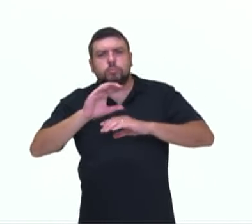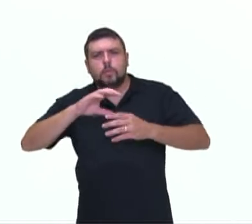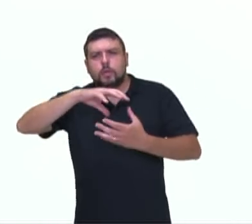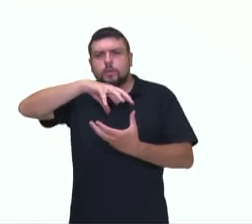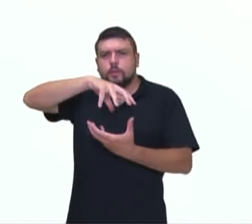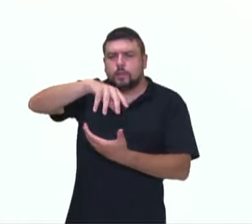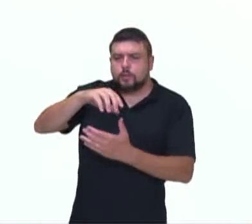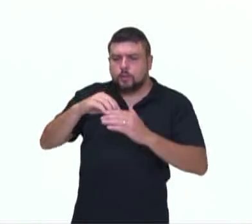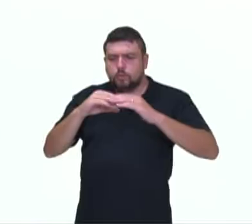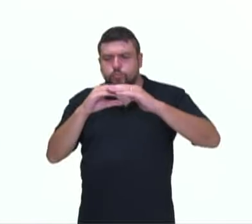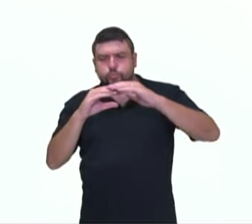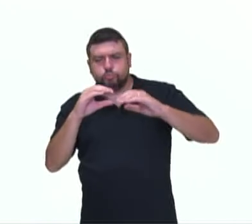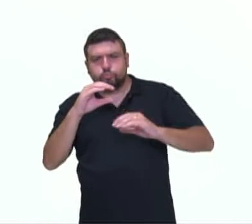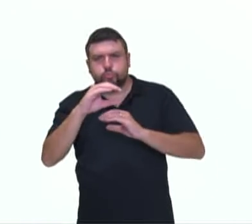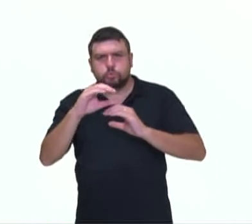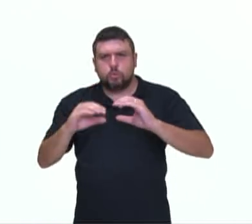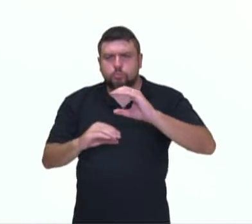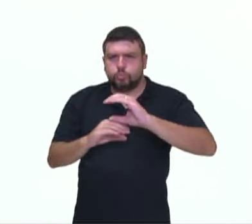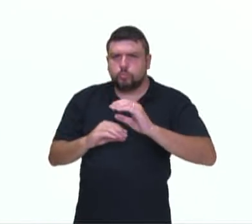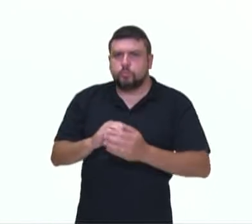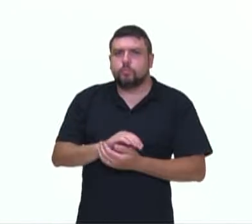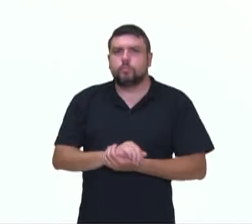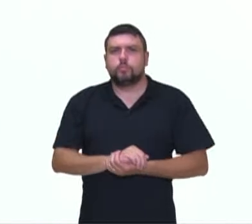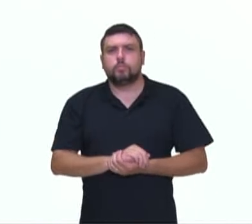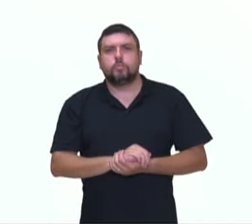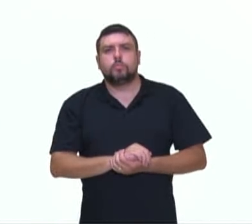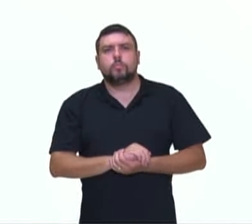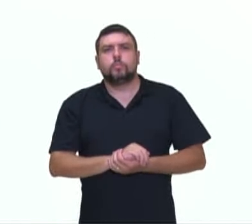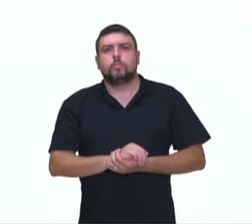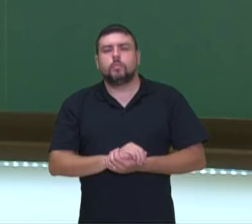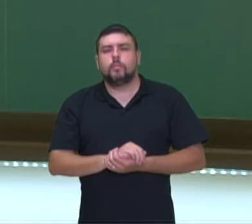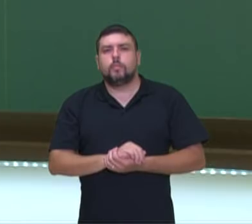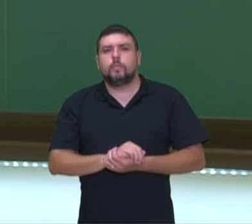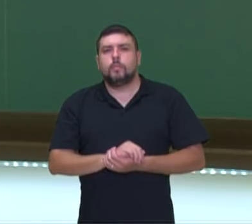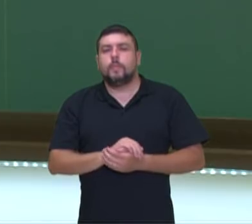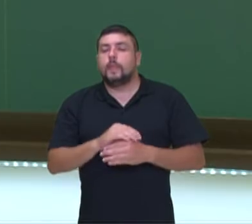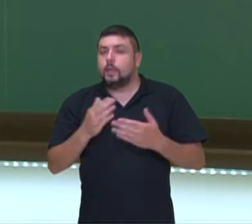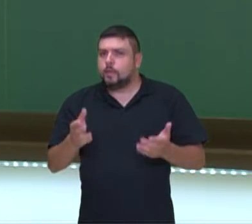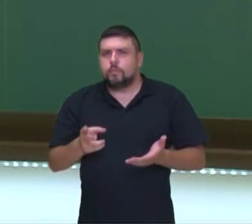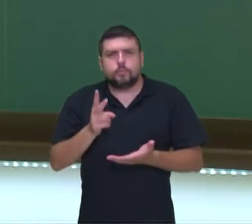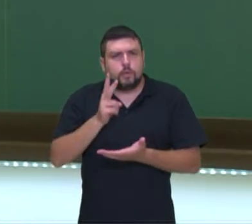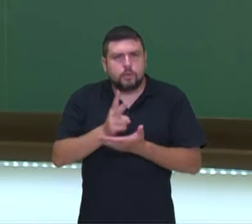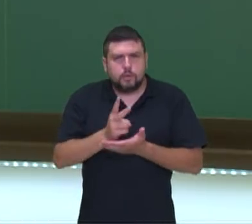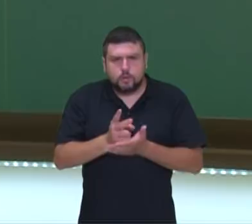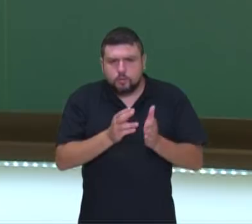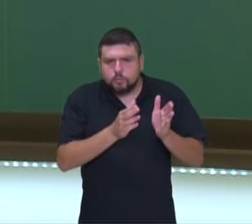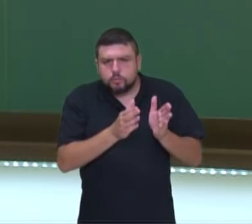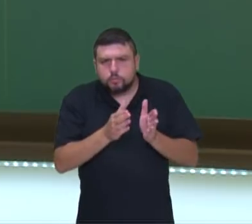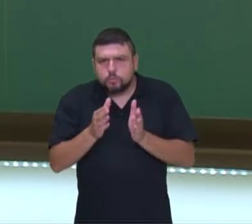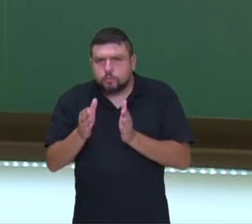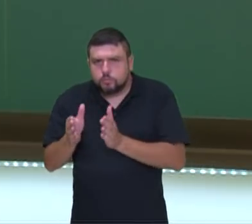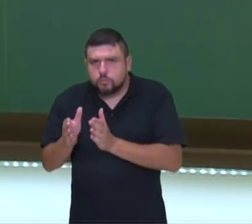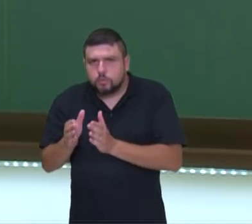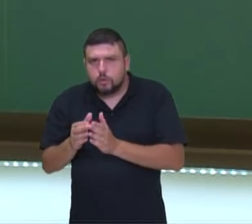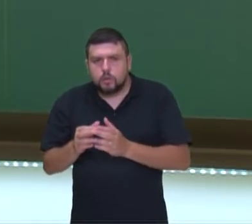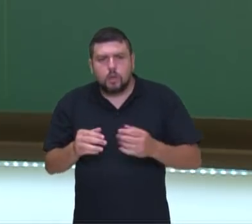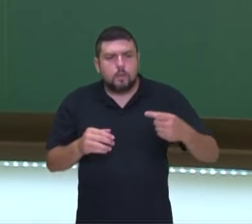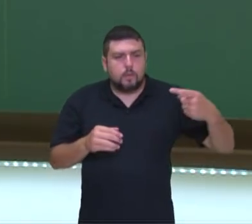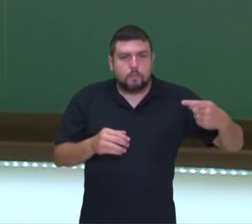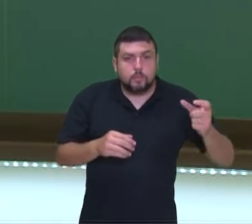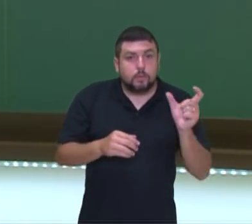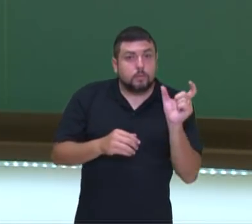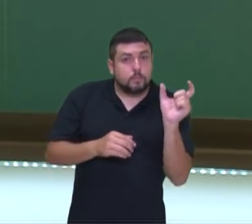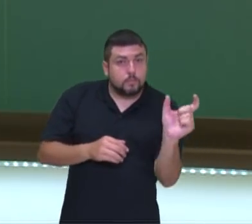alternativa correta referente aos números. Então, sempre vai seguir esta ordem. 1,